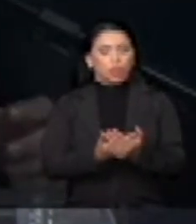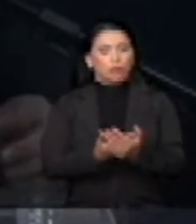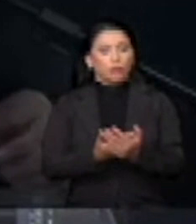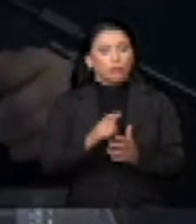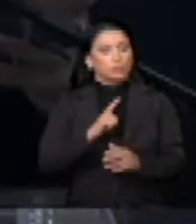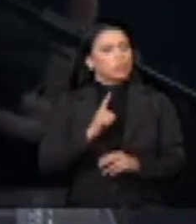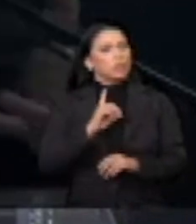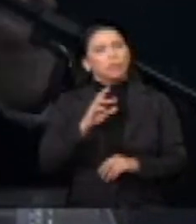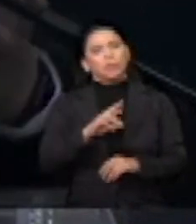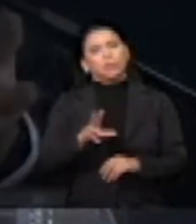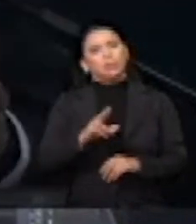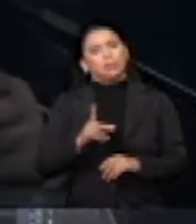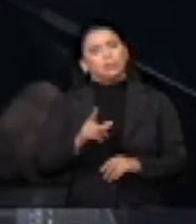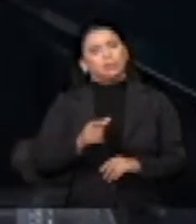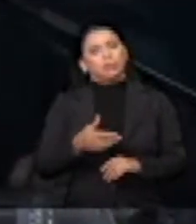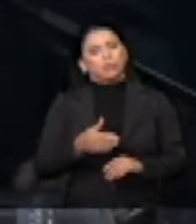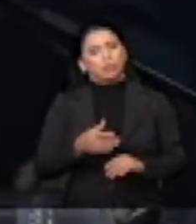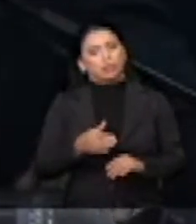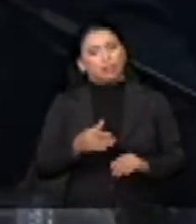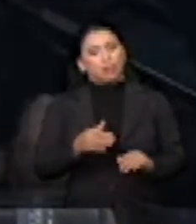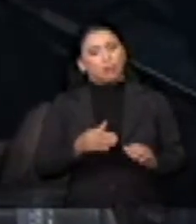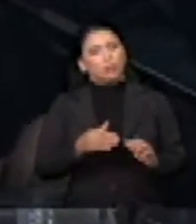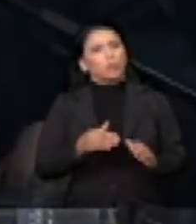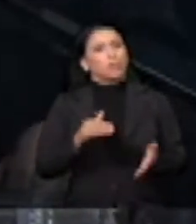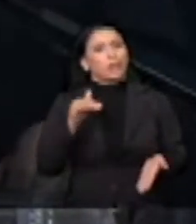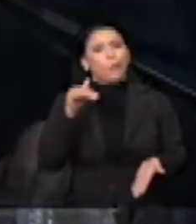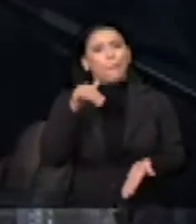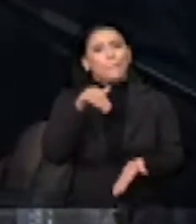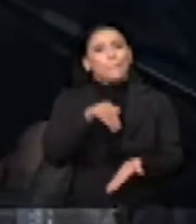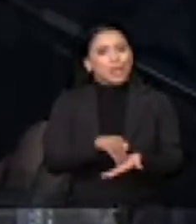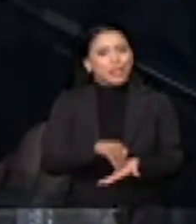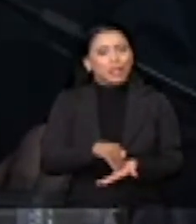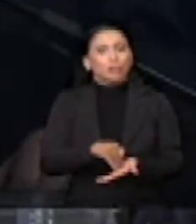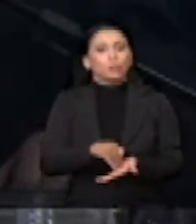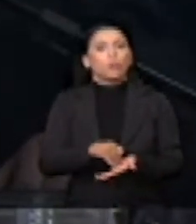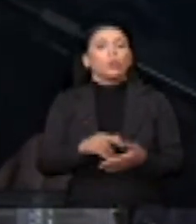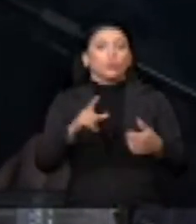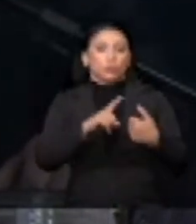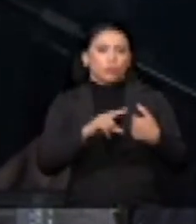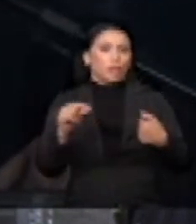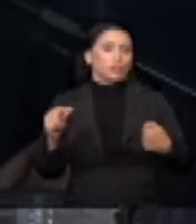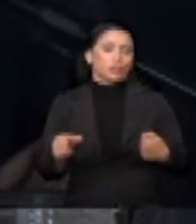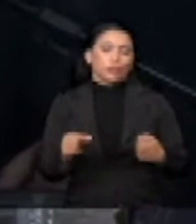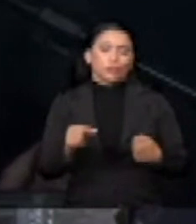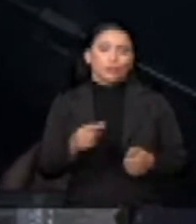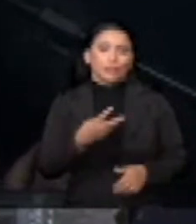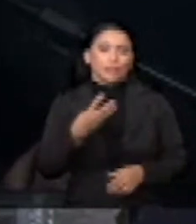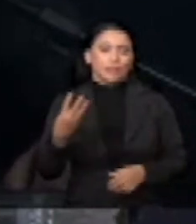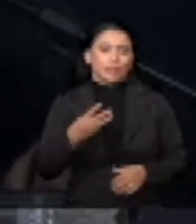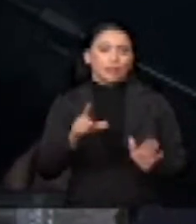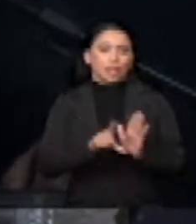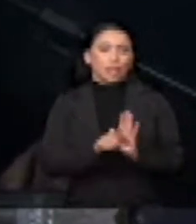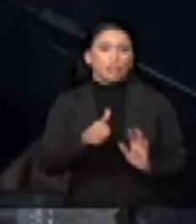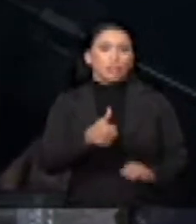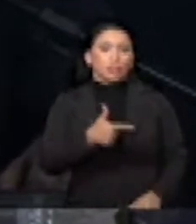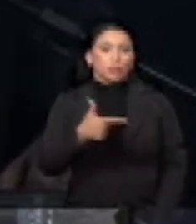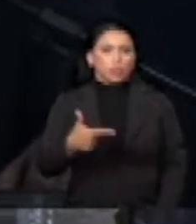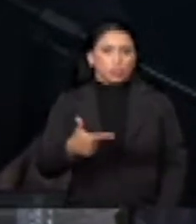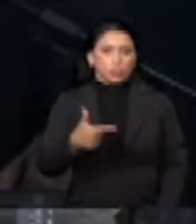atenderiam os requisitos mínimos estabelecidos no artigo 3º da Lei 12.871